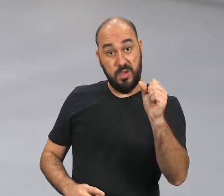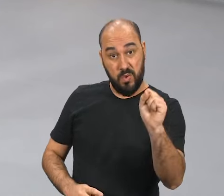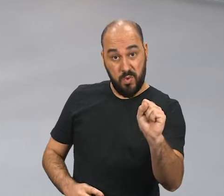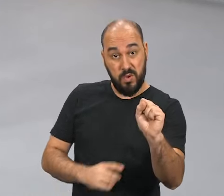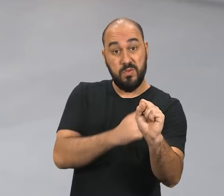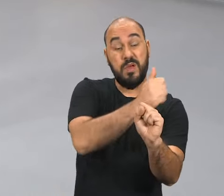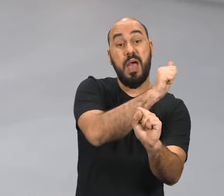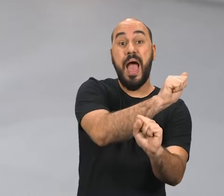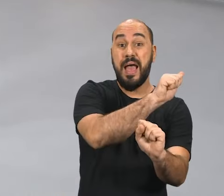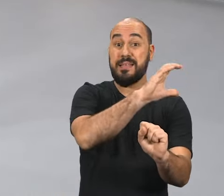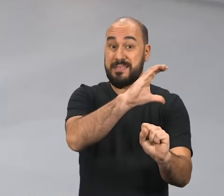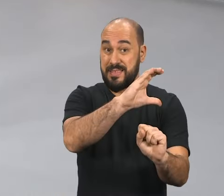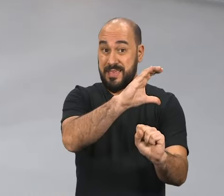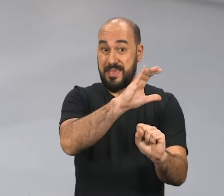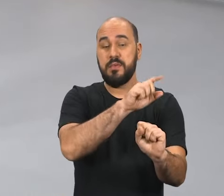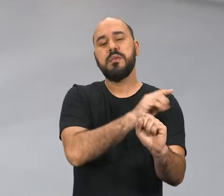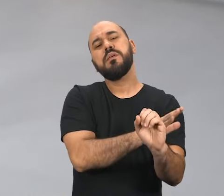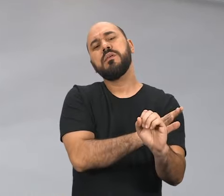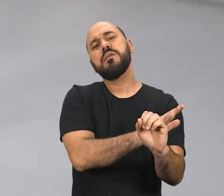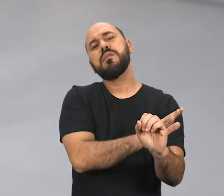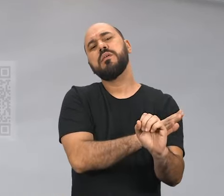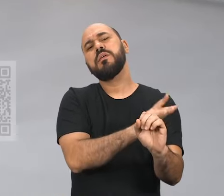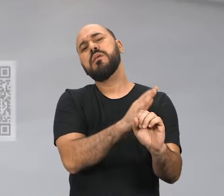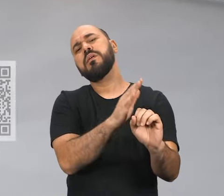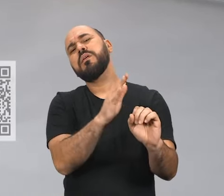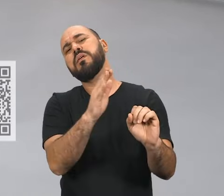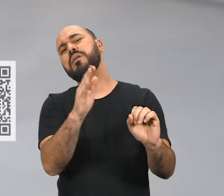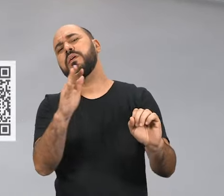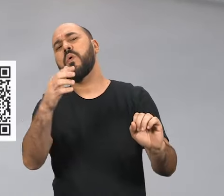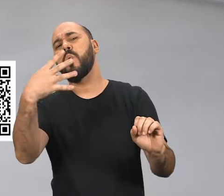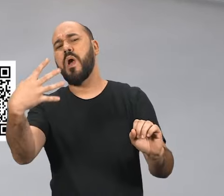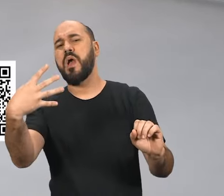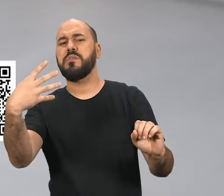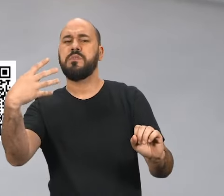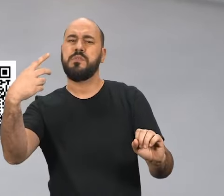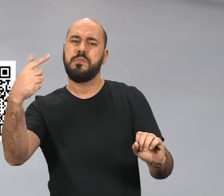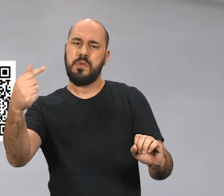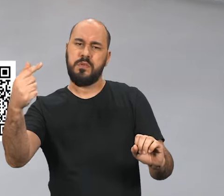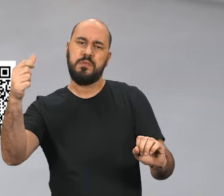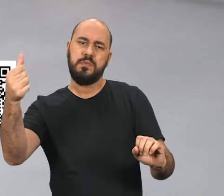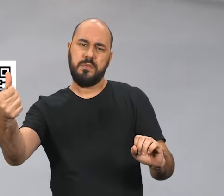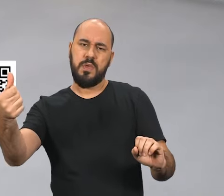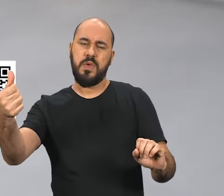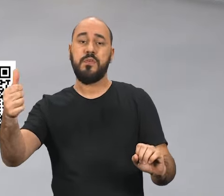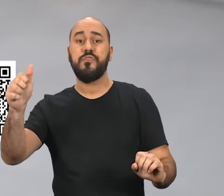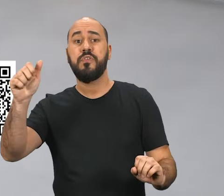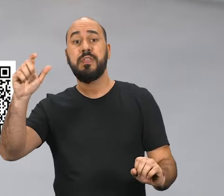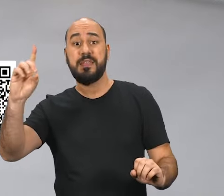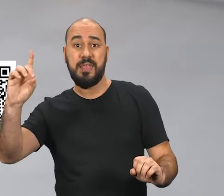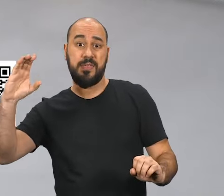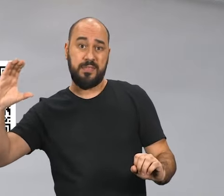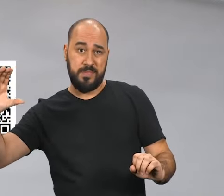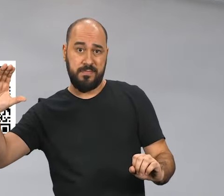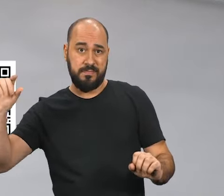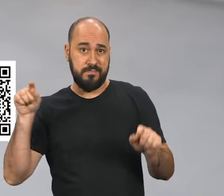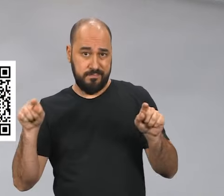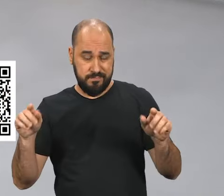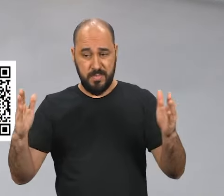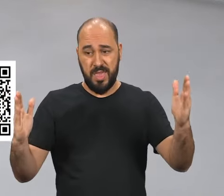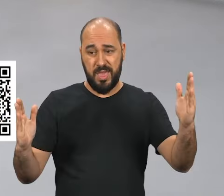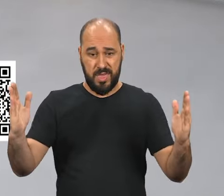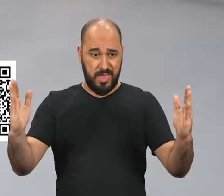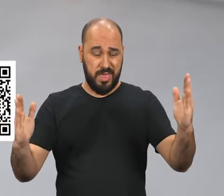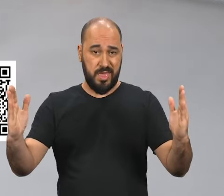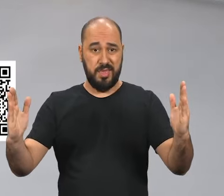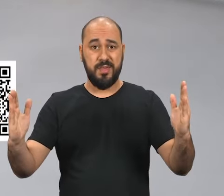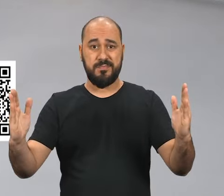a.C. até o ano de 476 depois de Cristo. Vou repetir, 168 a.C.